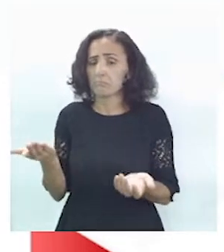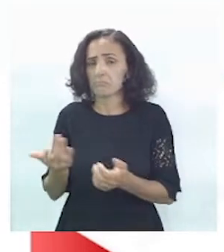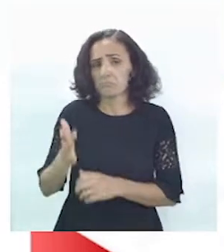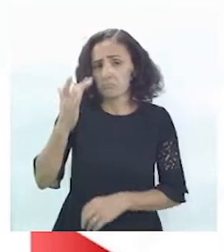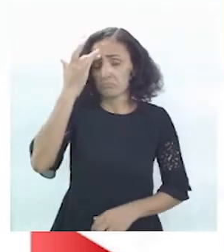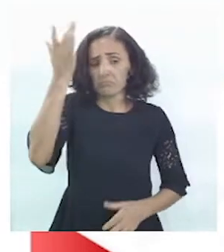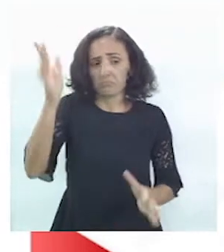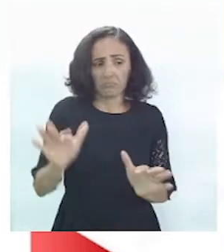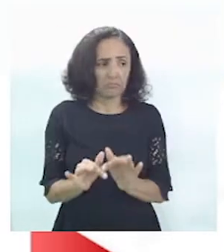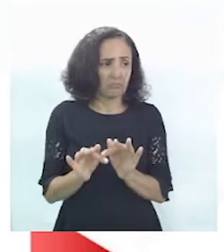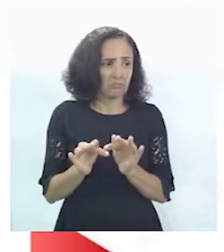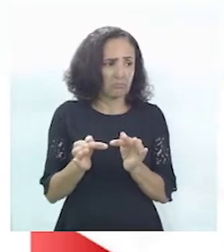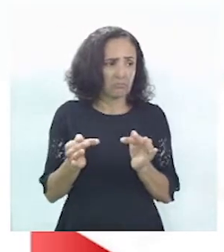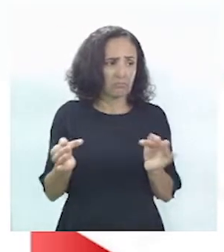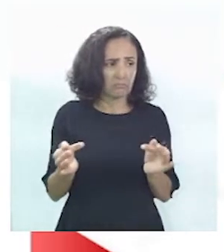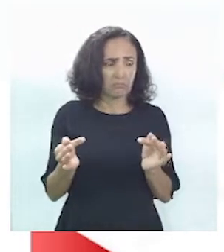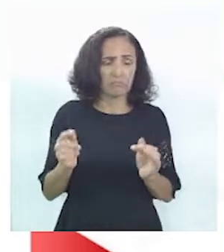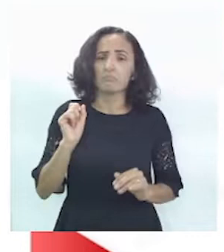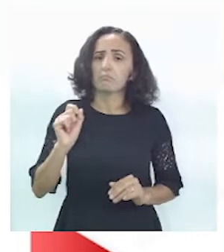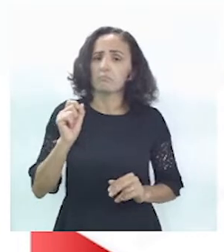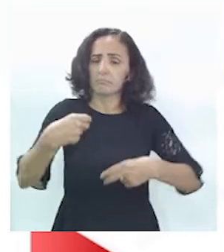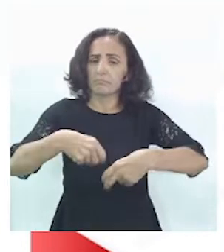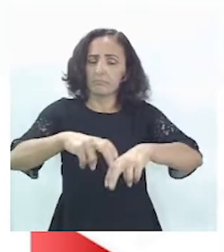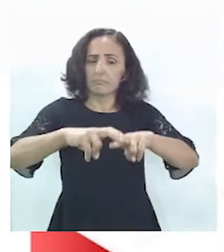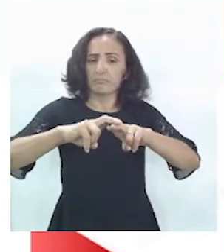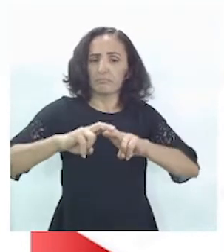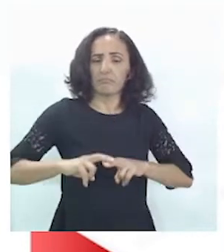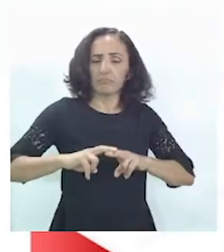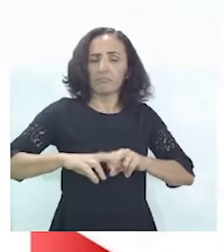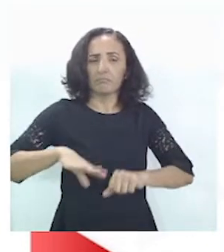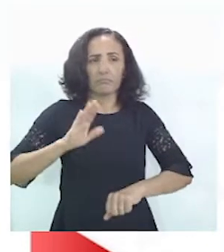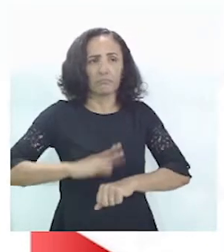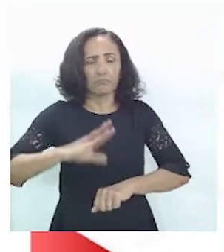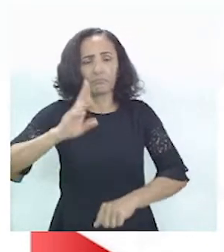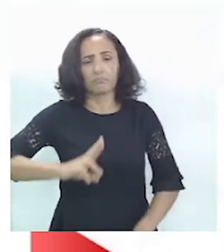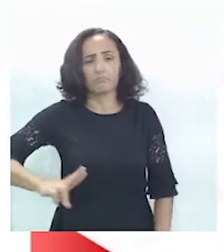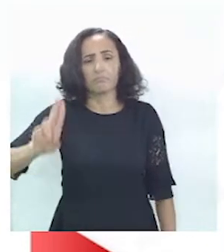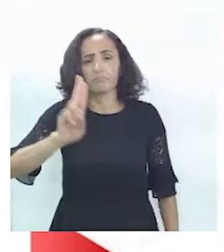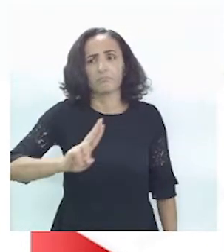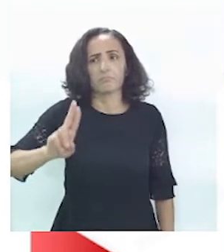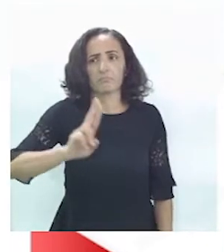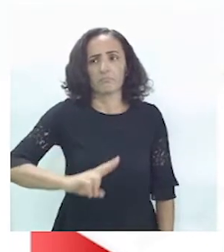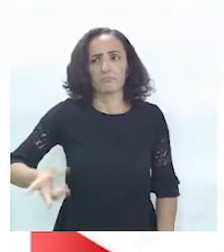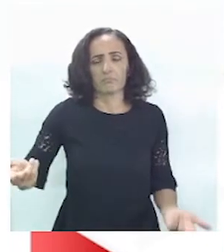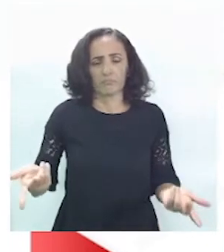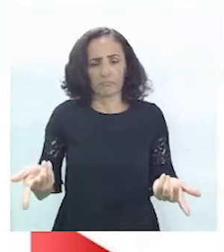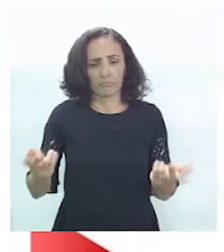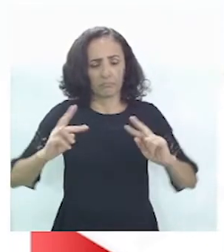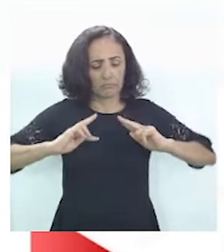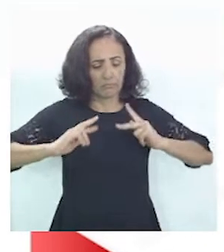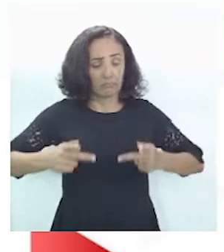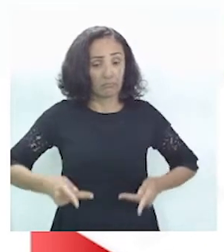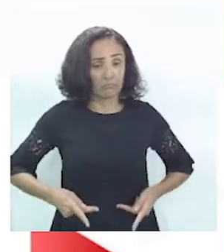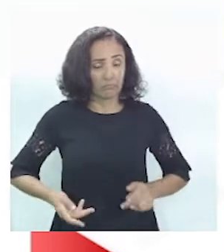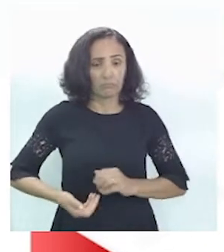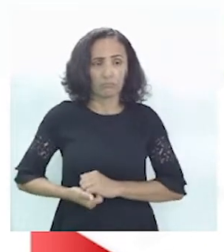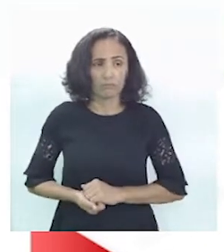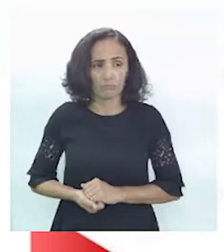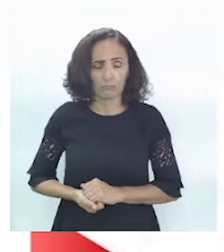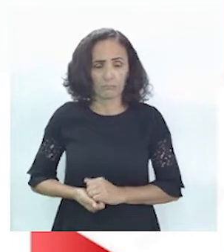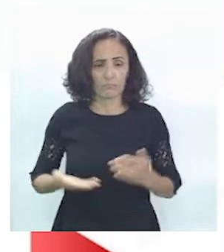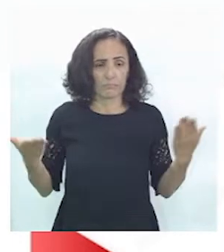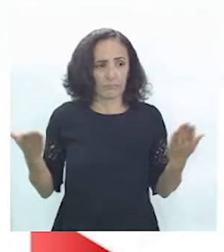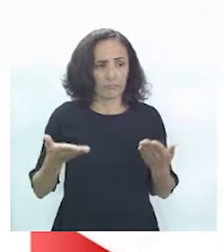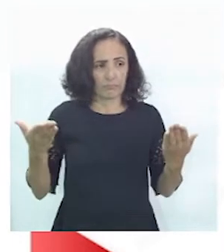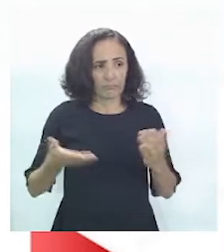prática e simples de obtermos. Por isso, é mais utilizada aí pela humanidade nos dias de hoje. E agora